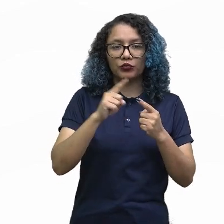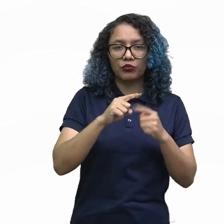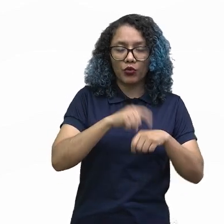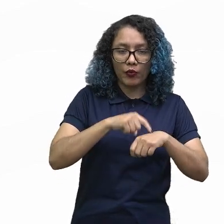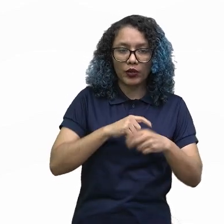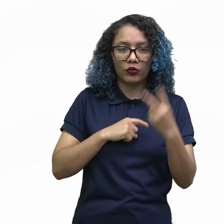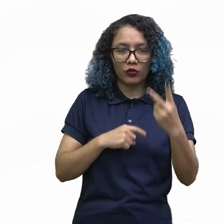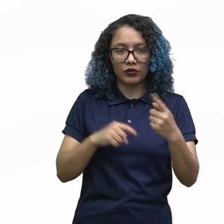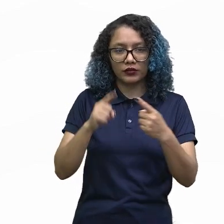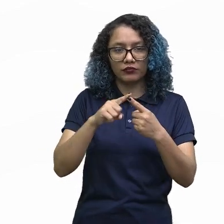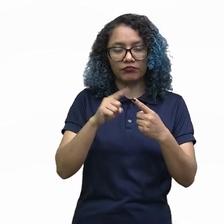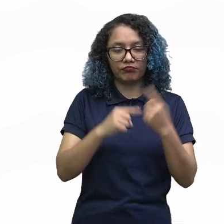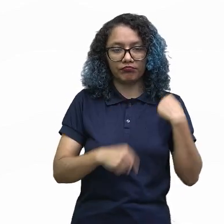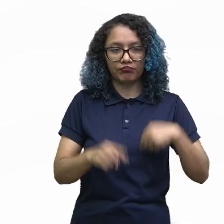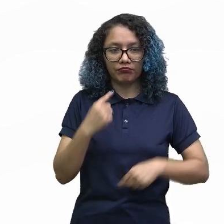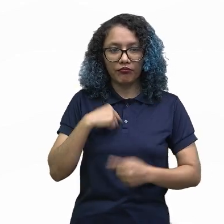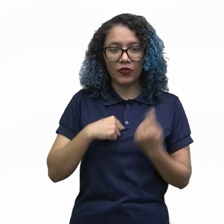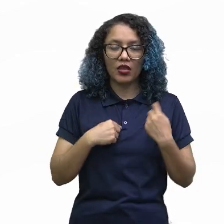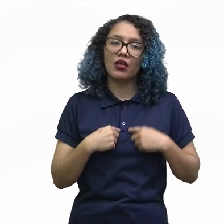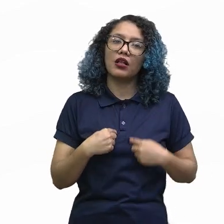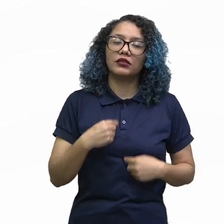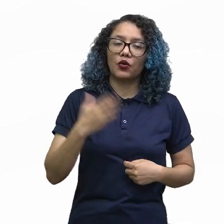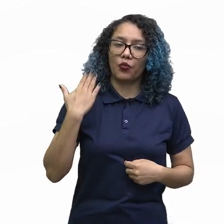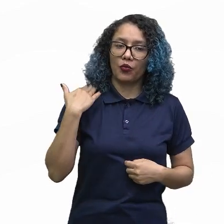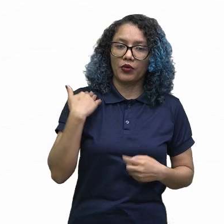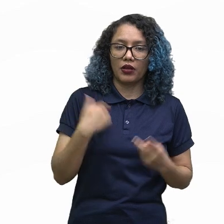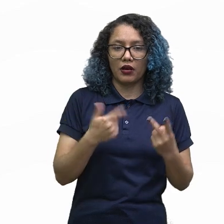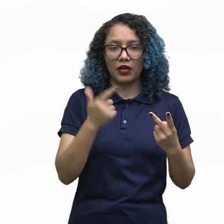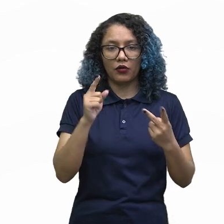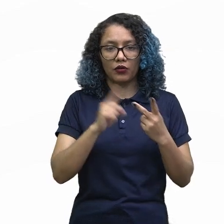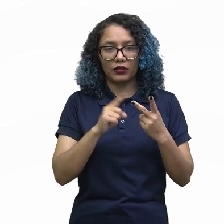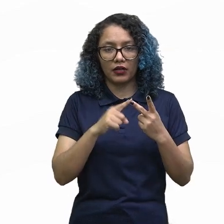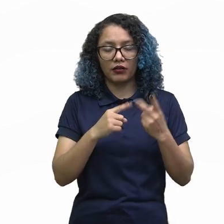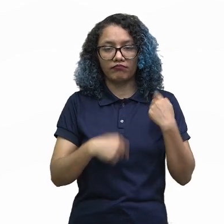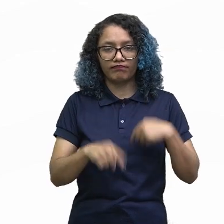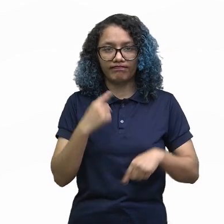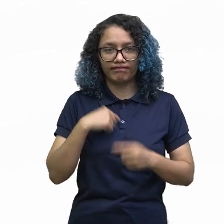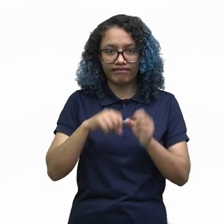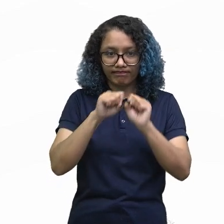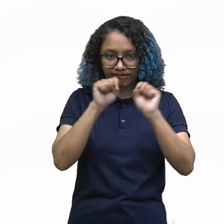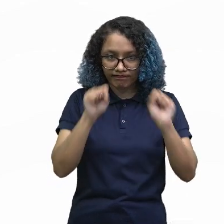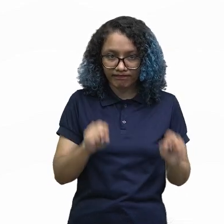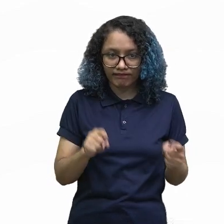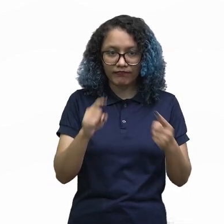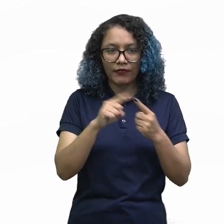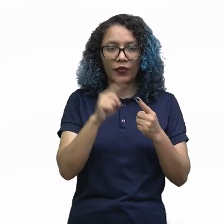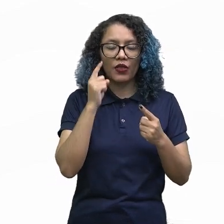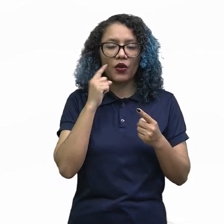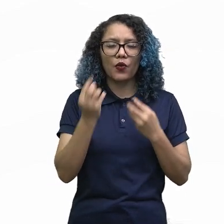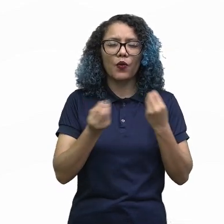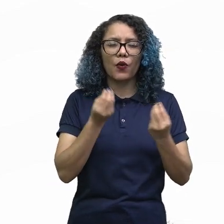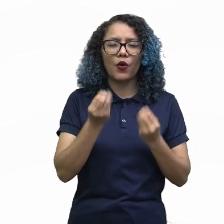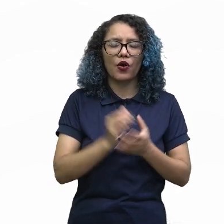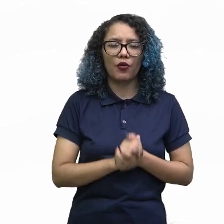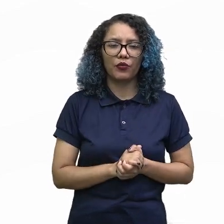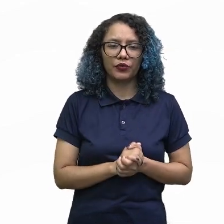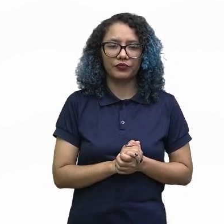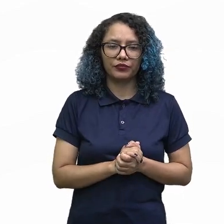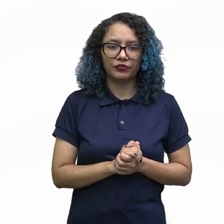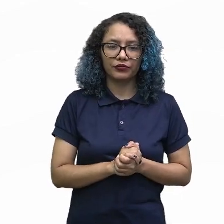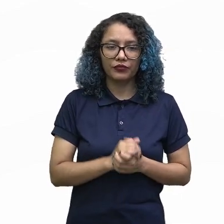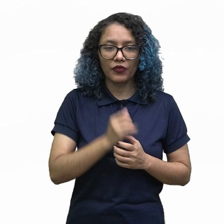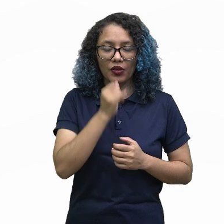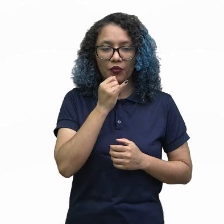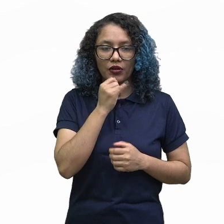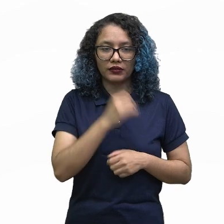a circulação pulmonar e a circulação sistêmica. A circulação pulmonar, como a gente visualiza, é quando o sangue está saindo